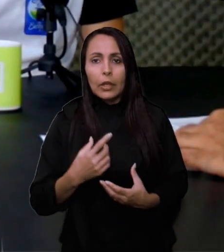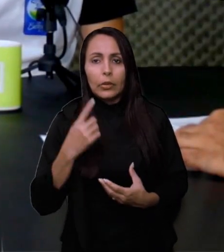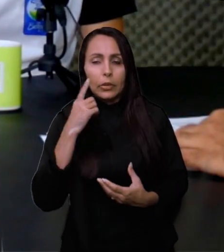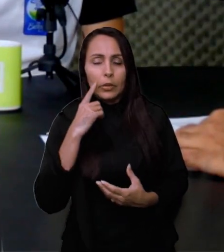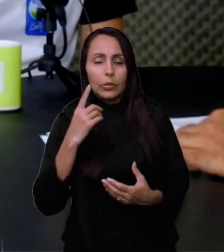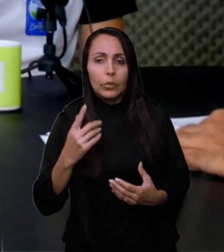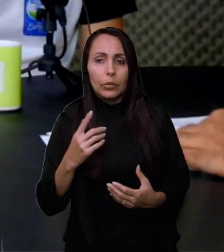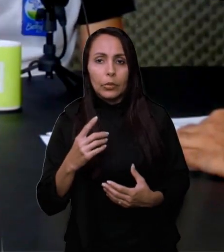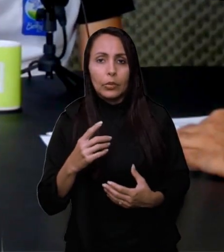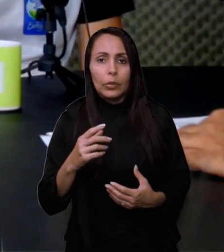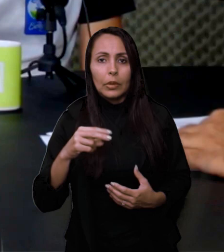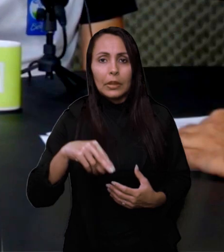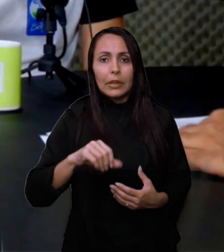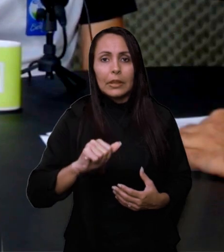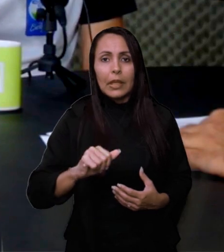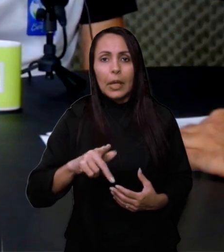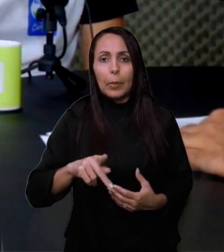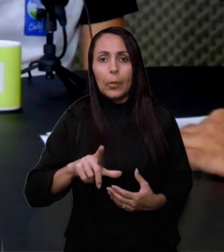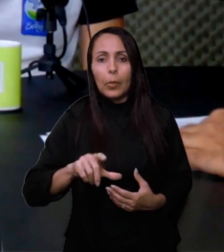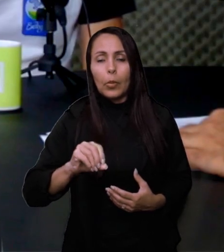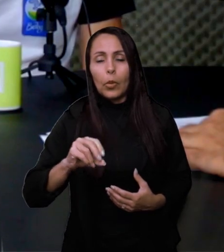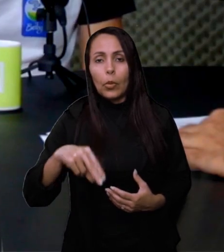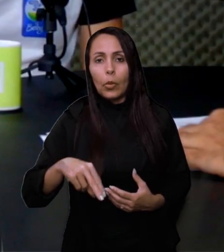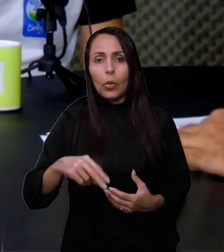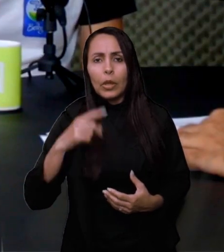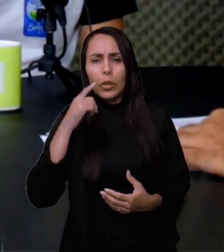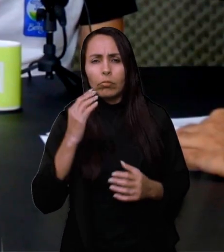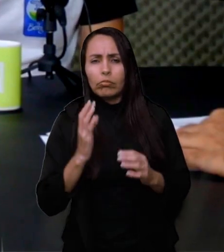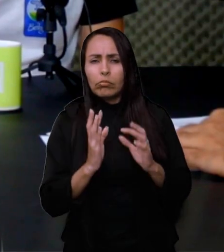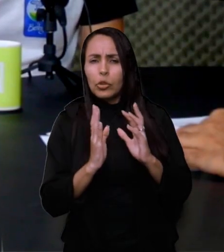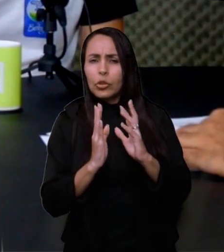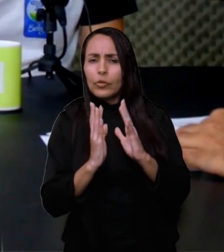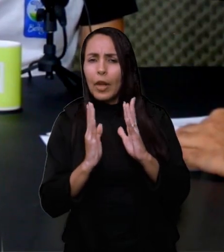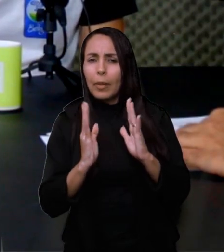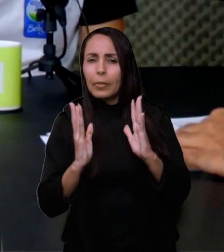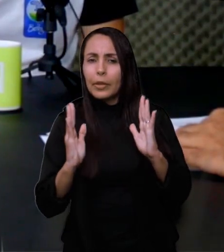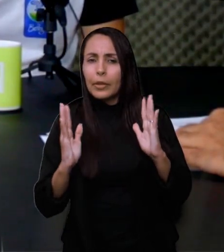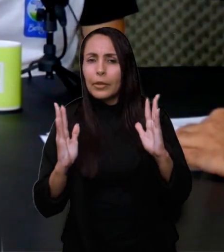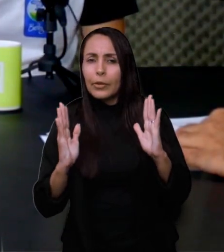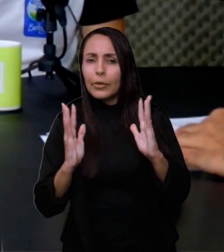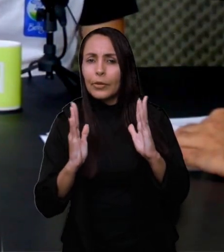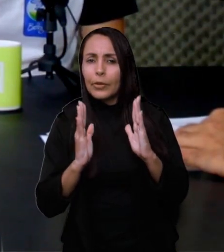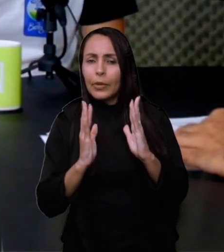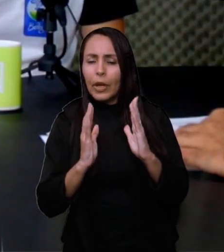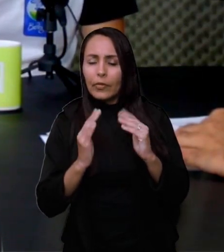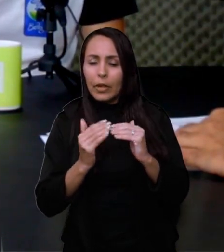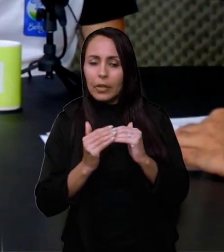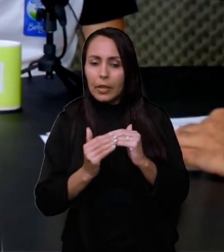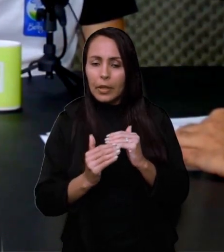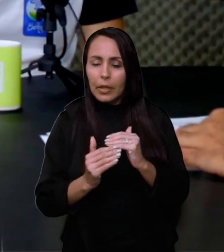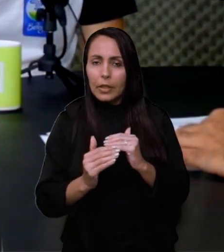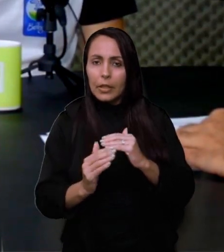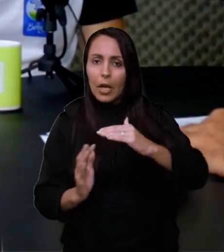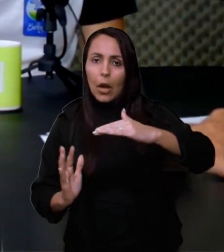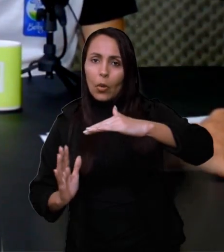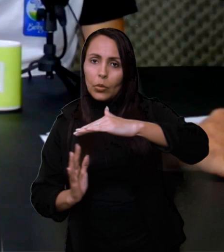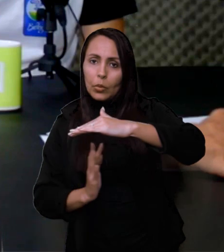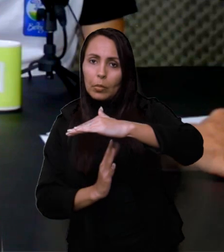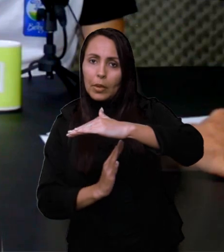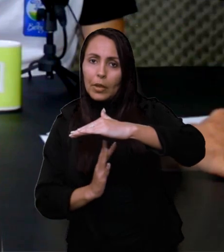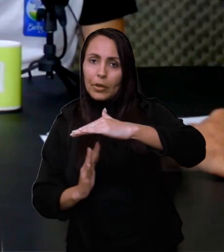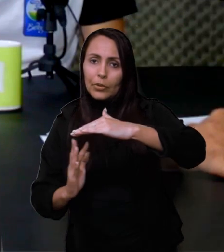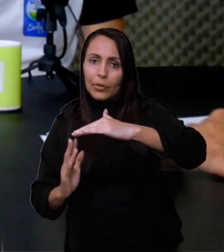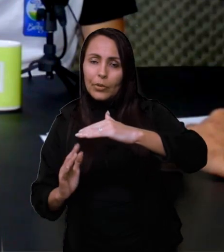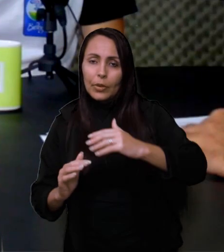Copépodes. Náuplia é um São os bem pequenininho, filhotinhos, Certo, a fase inicial do Copépoda, que certo.